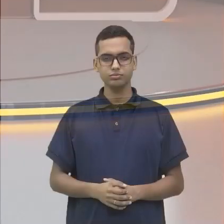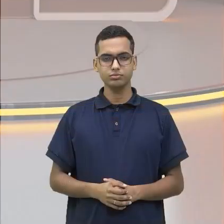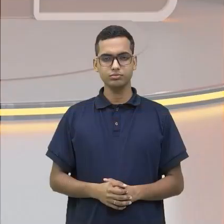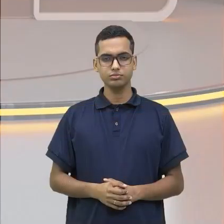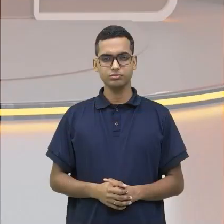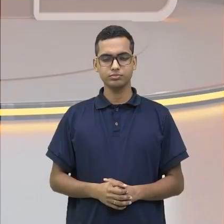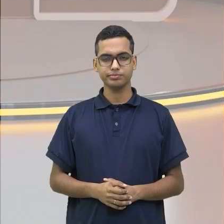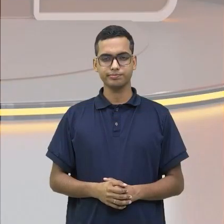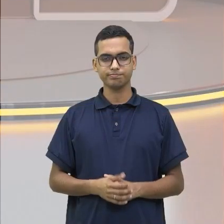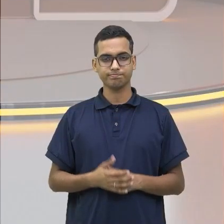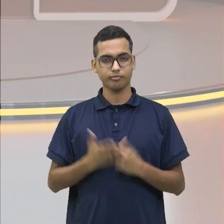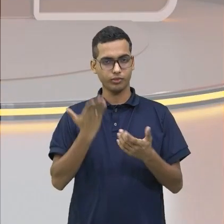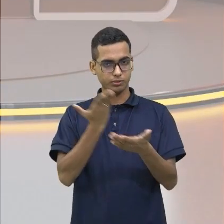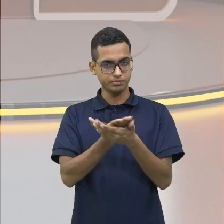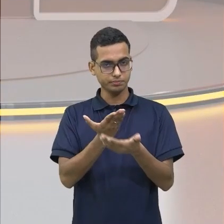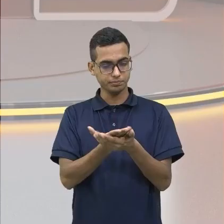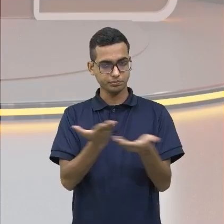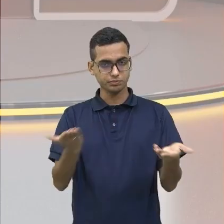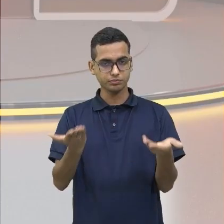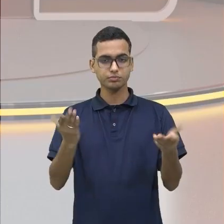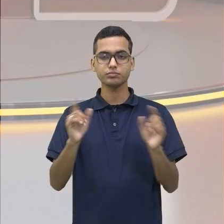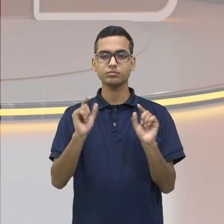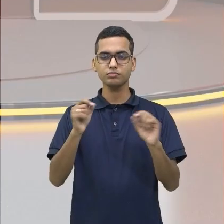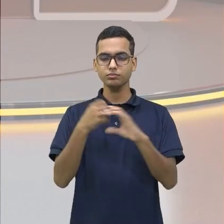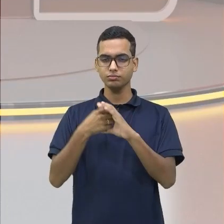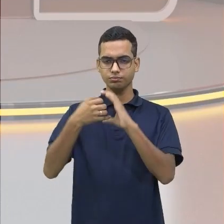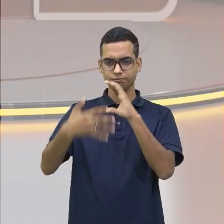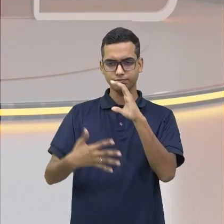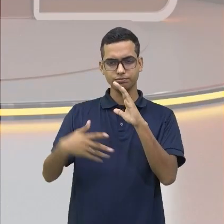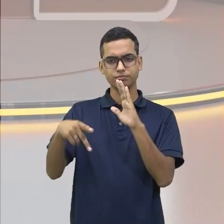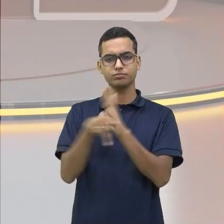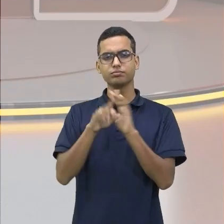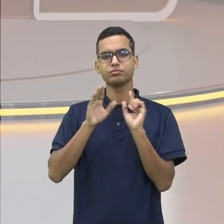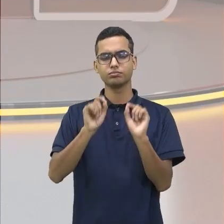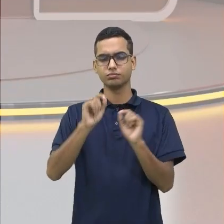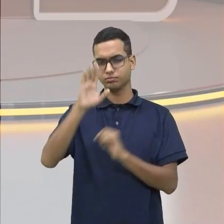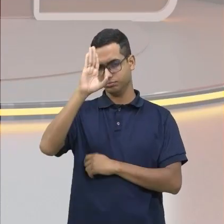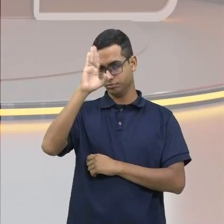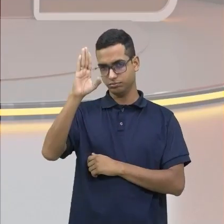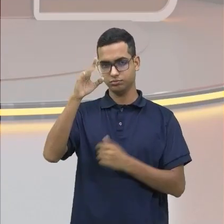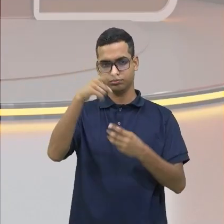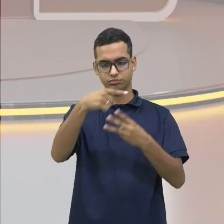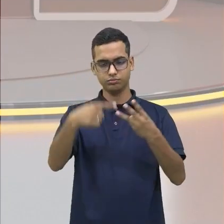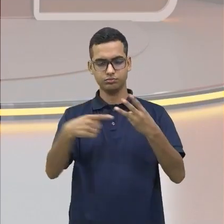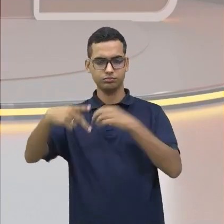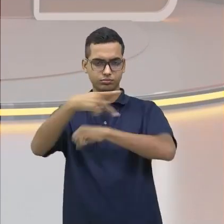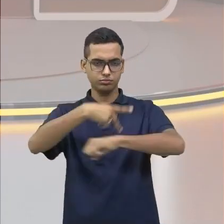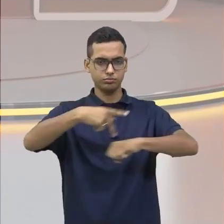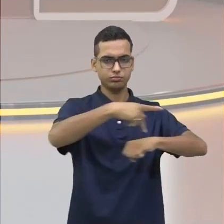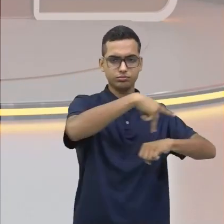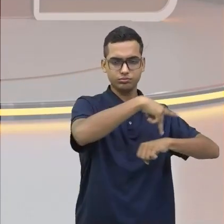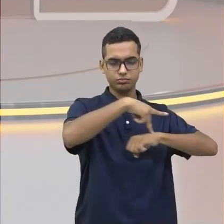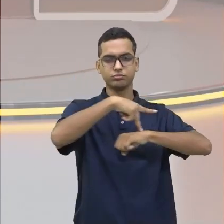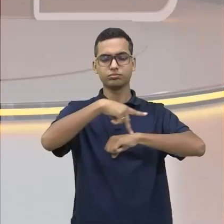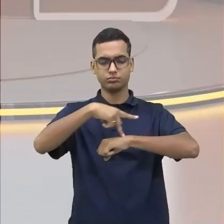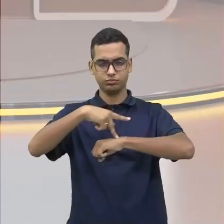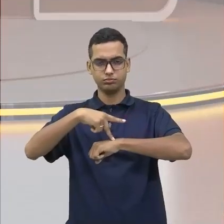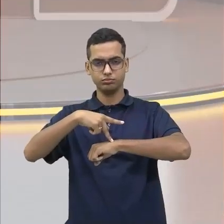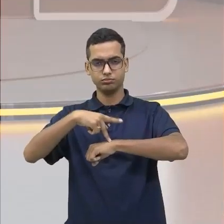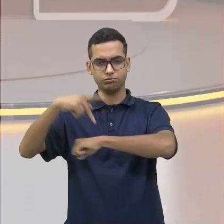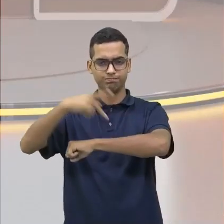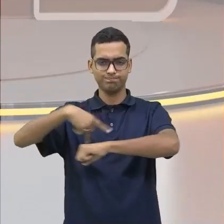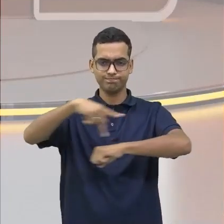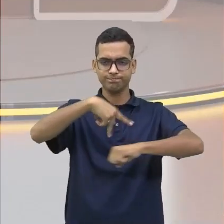Nós vamos estudar sobre características, principalmente de 3 países, tá? Que estão localizados